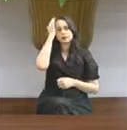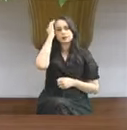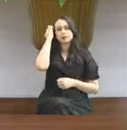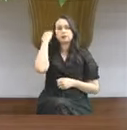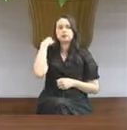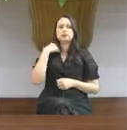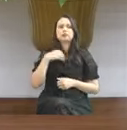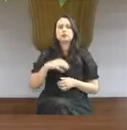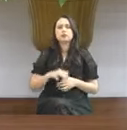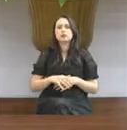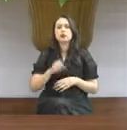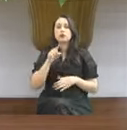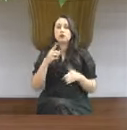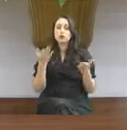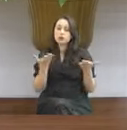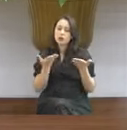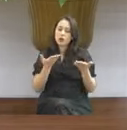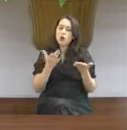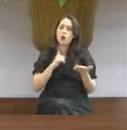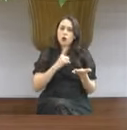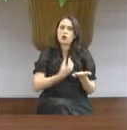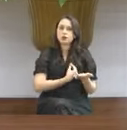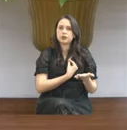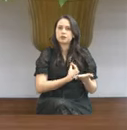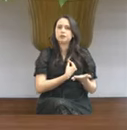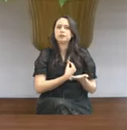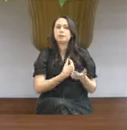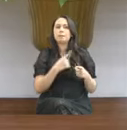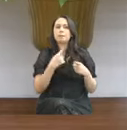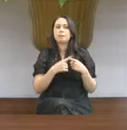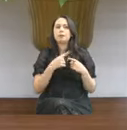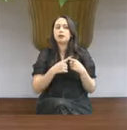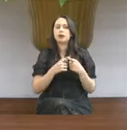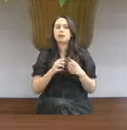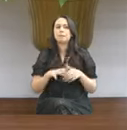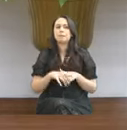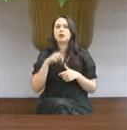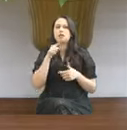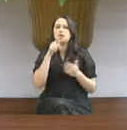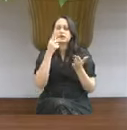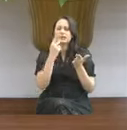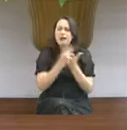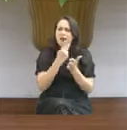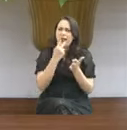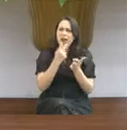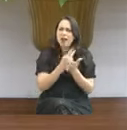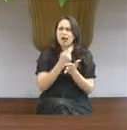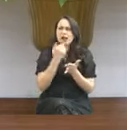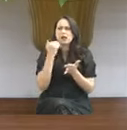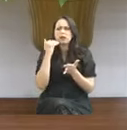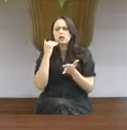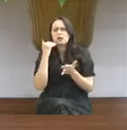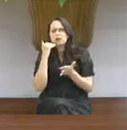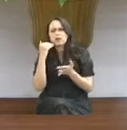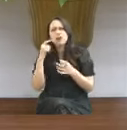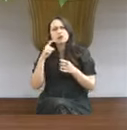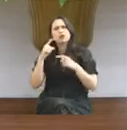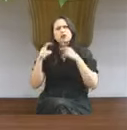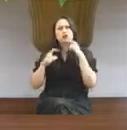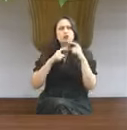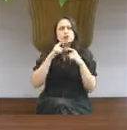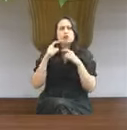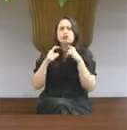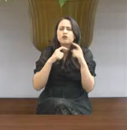trouxe essa noite para ouvir isto aqui. Que você vacila, você diz será, e na hora da